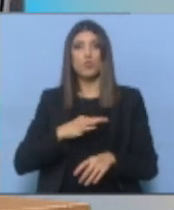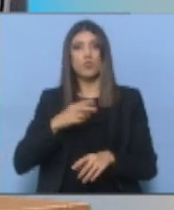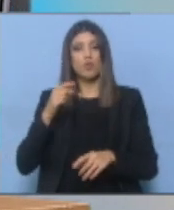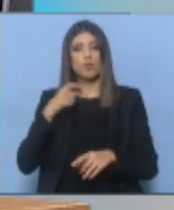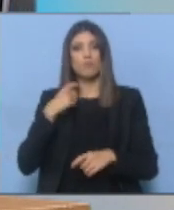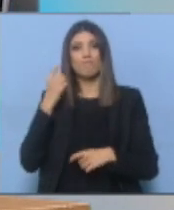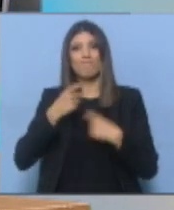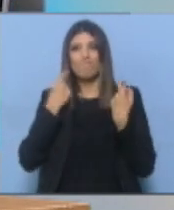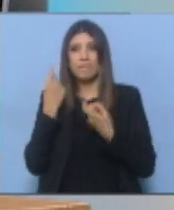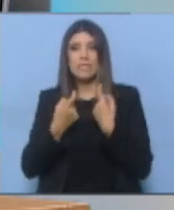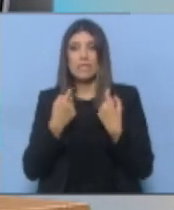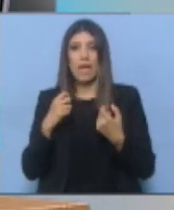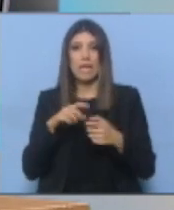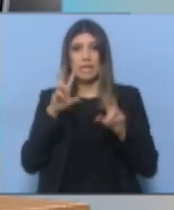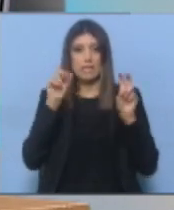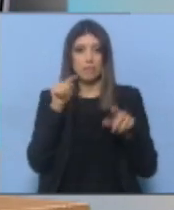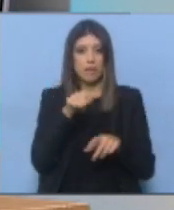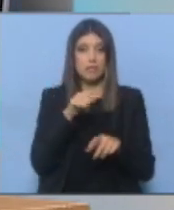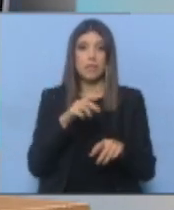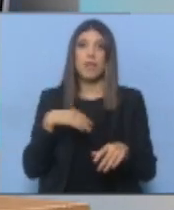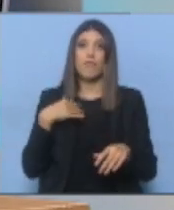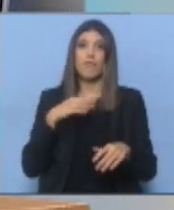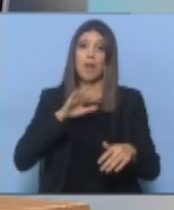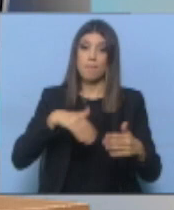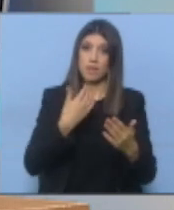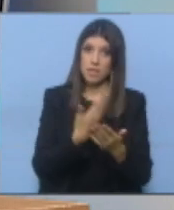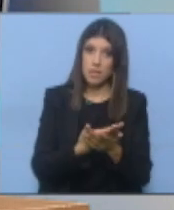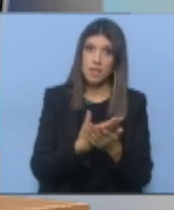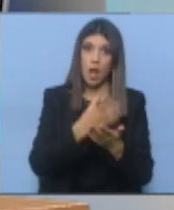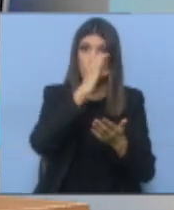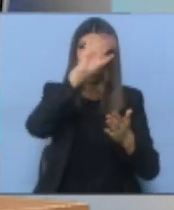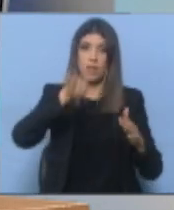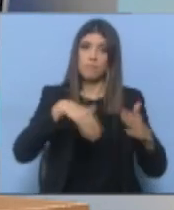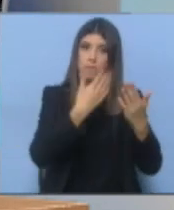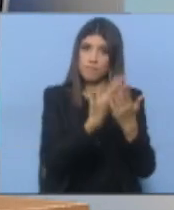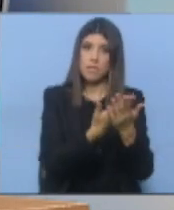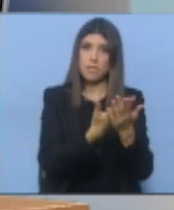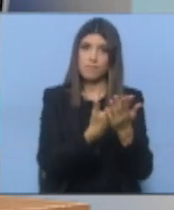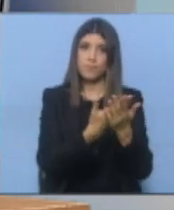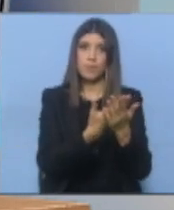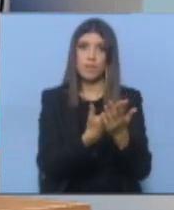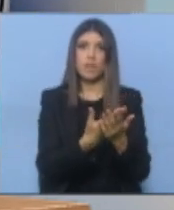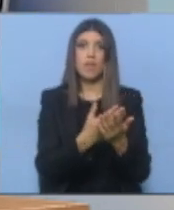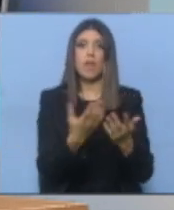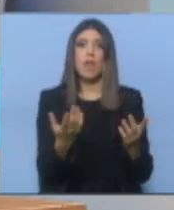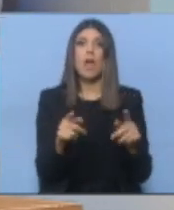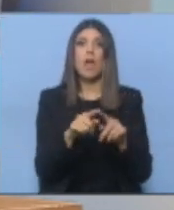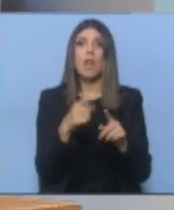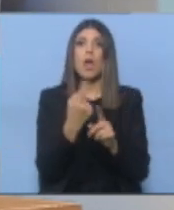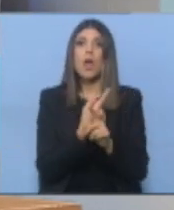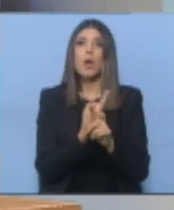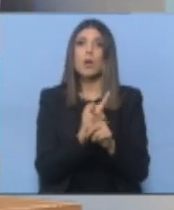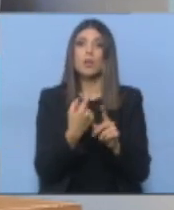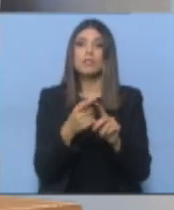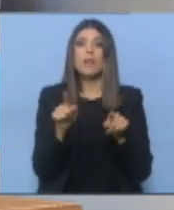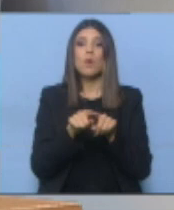sobre isso e tem, aliás, apresentado propostas aos membros do governo respectivo. São áreas em que já não basta a